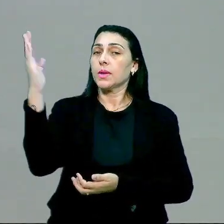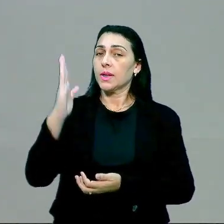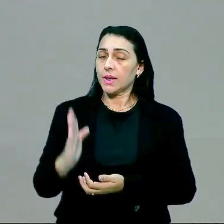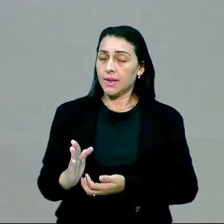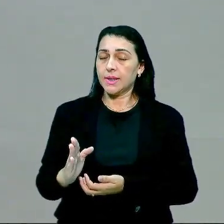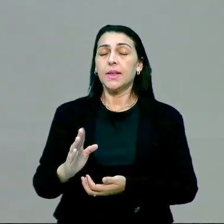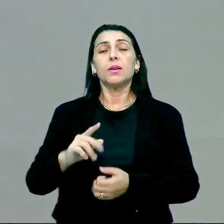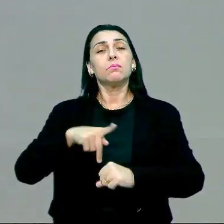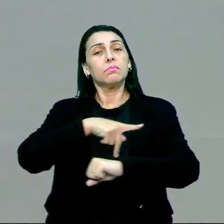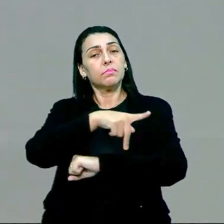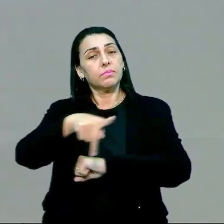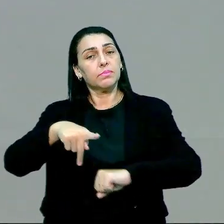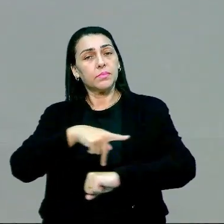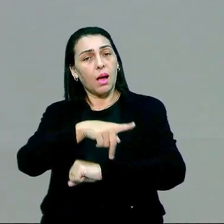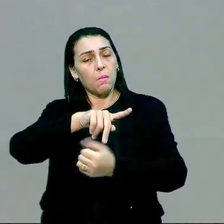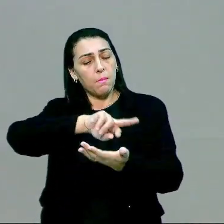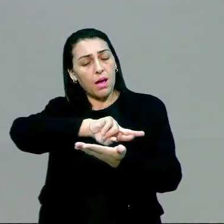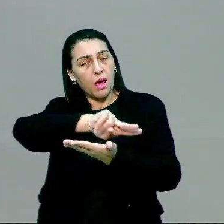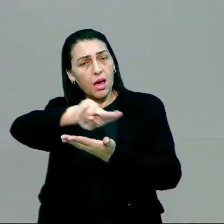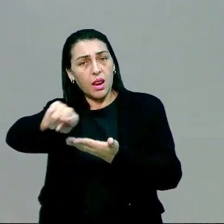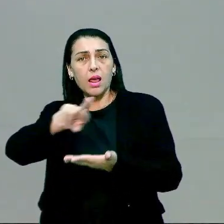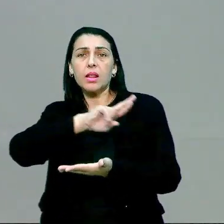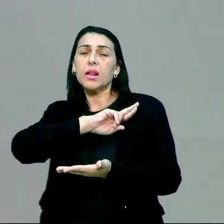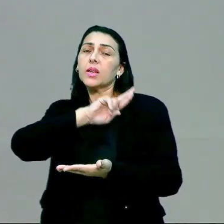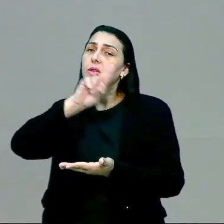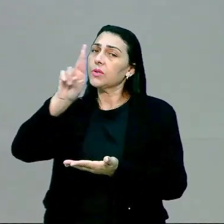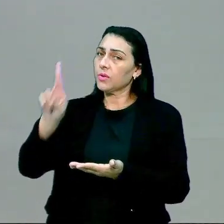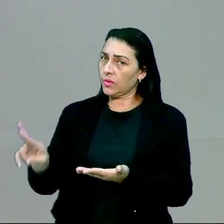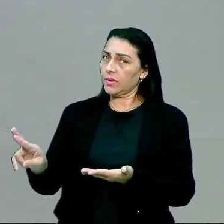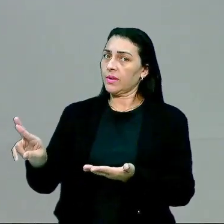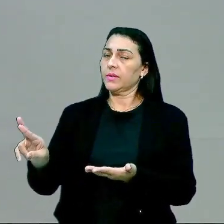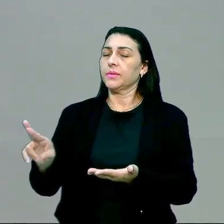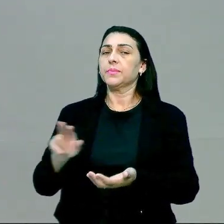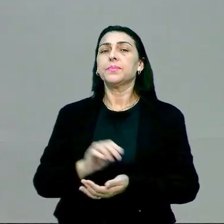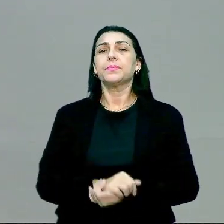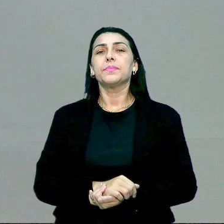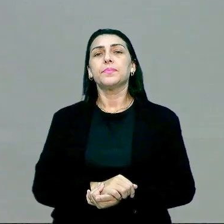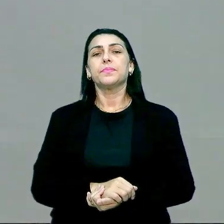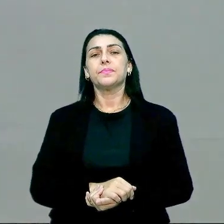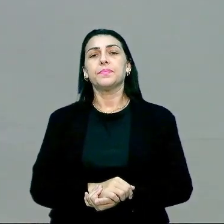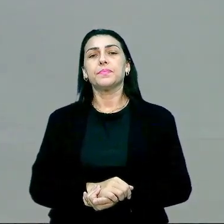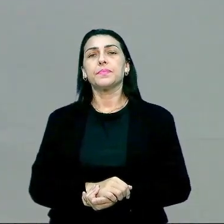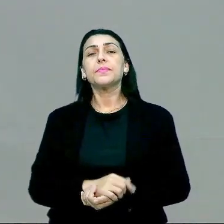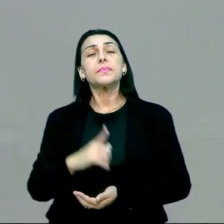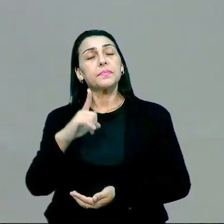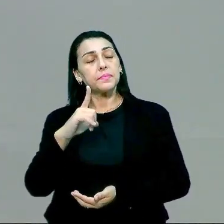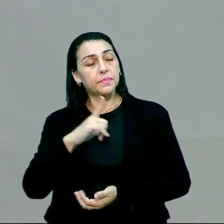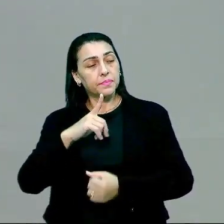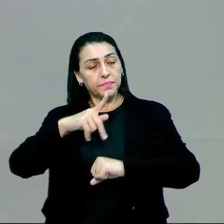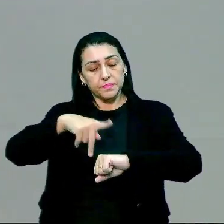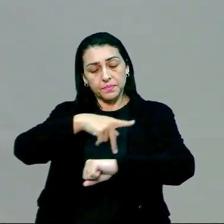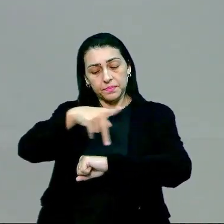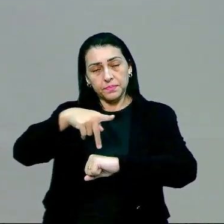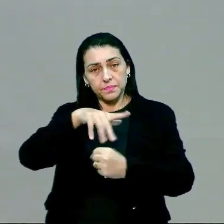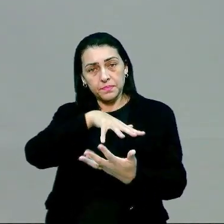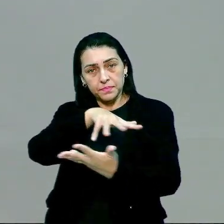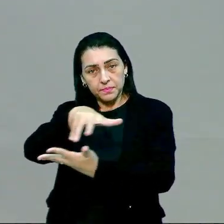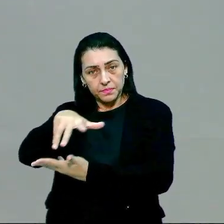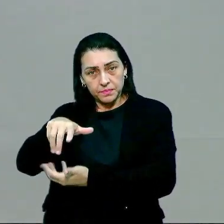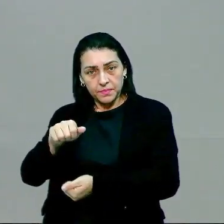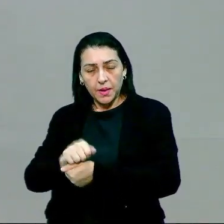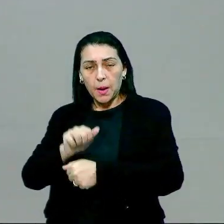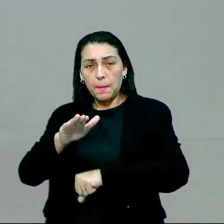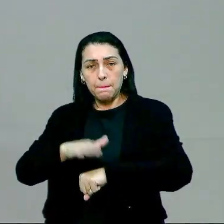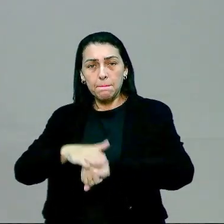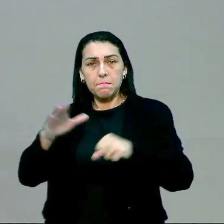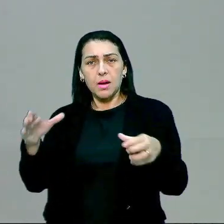ele é um país plural no que diz respeito às questões religiosas. Existem países pelo mundo que eles são